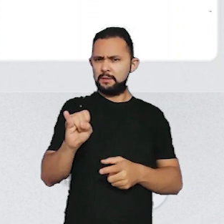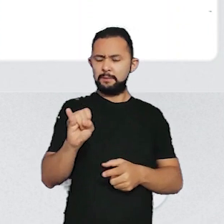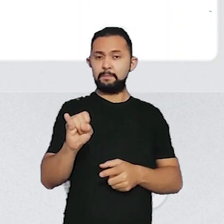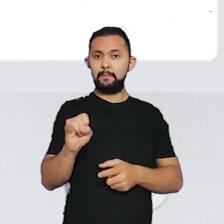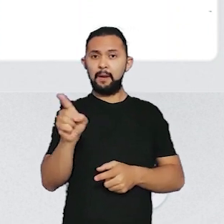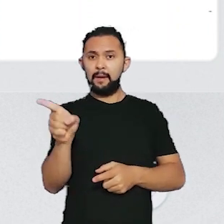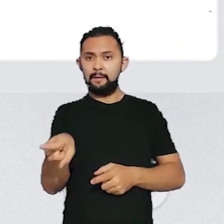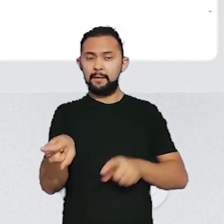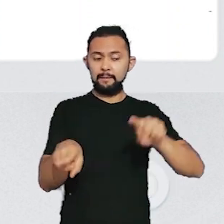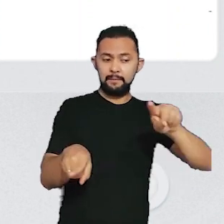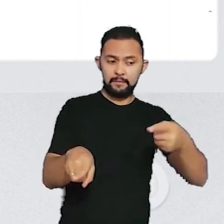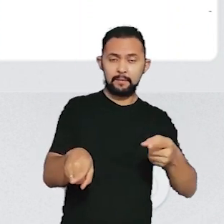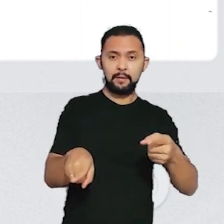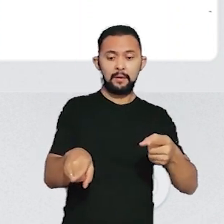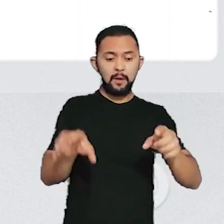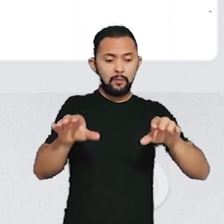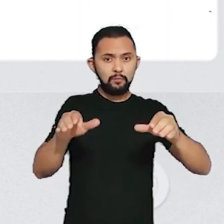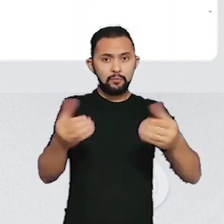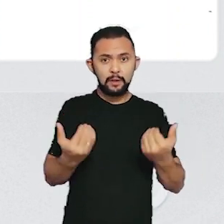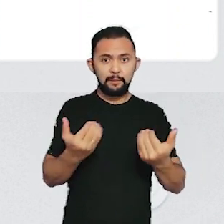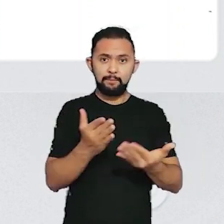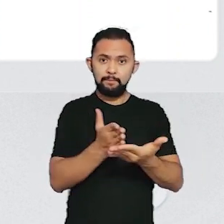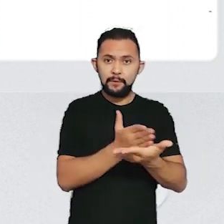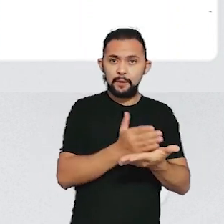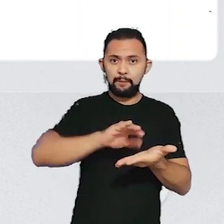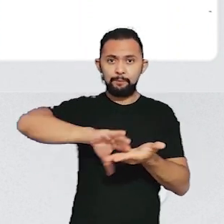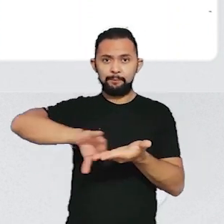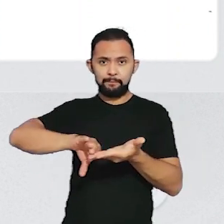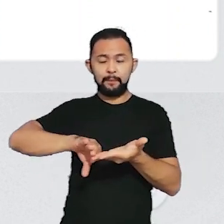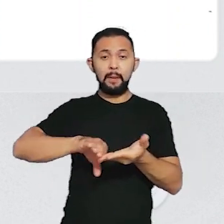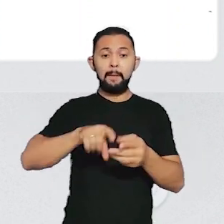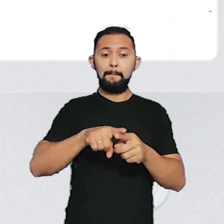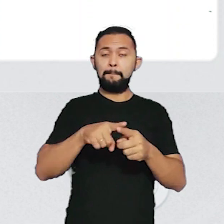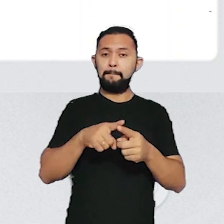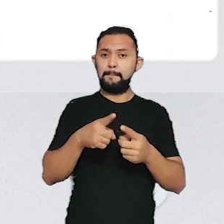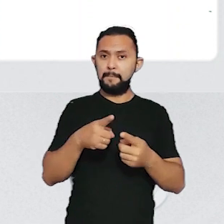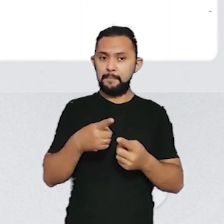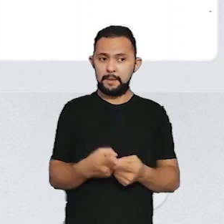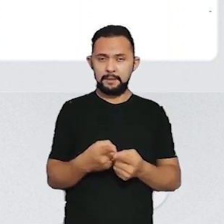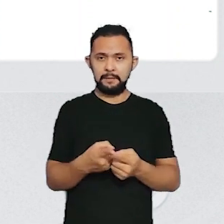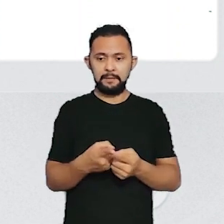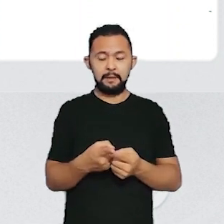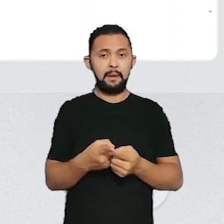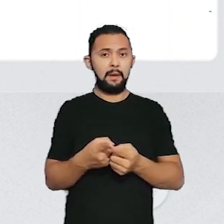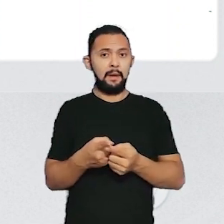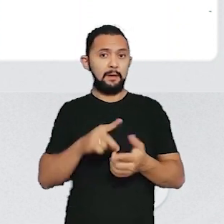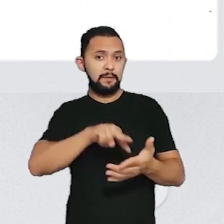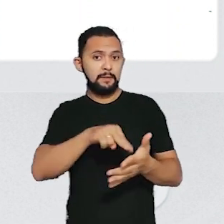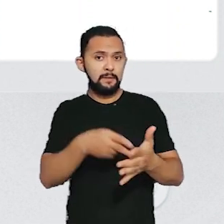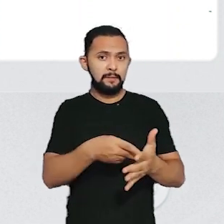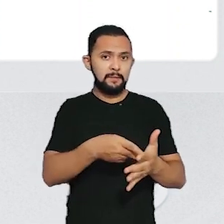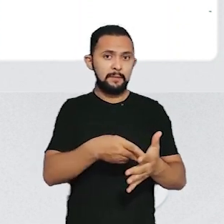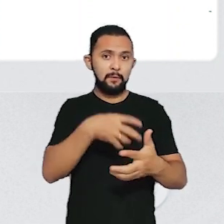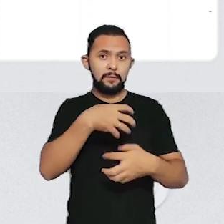o entendimento seria outra. Tá? É como se eu tivesse várias Áfricas e eu estivesse me relacionando somente ao que é o